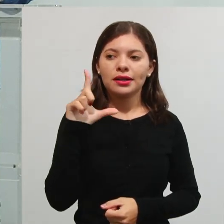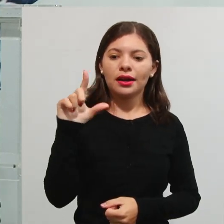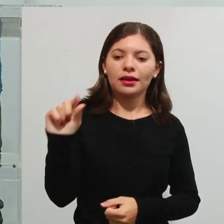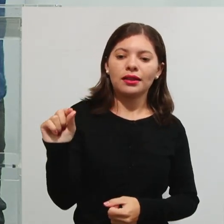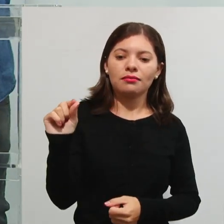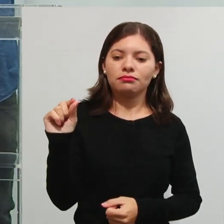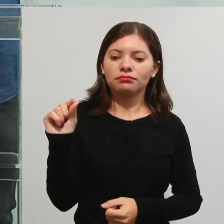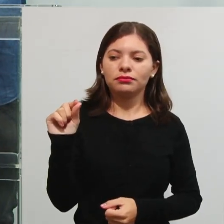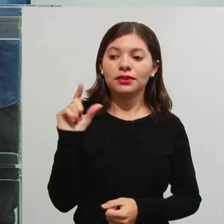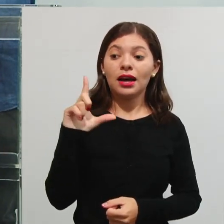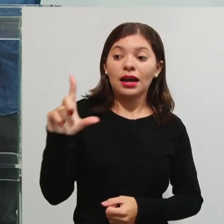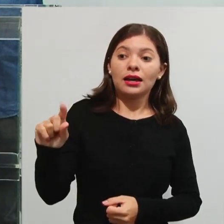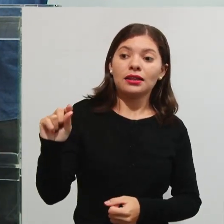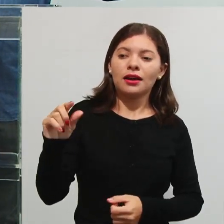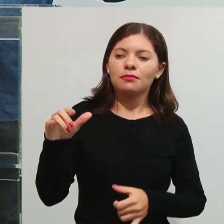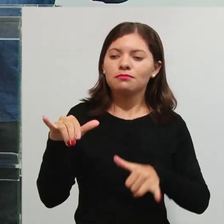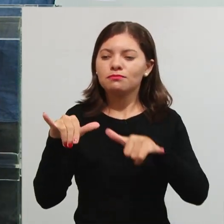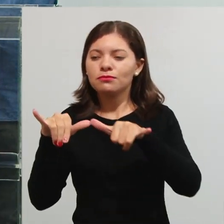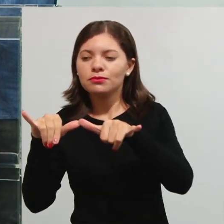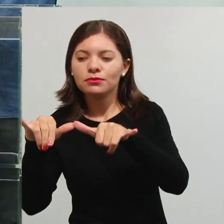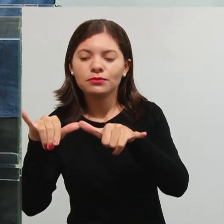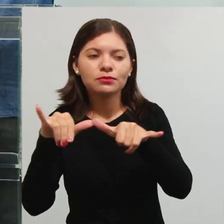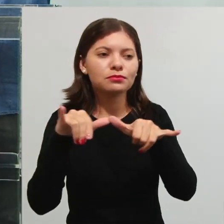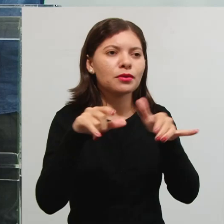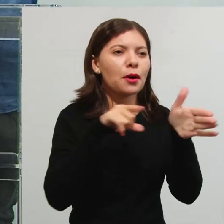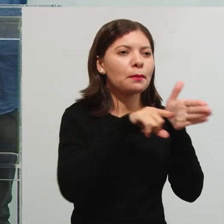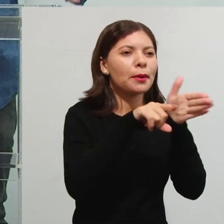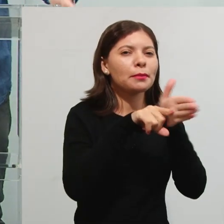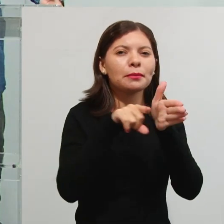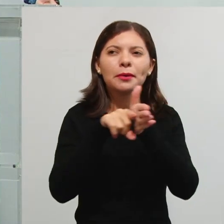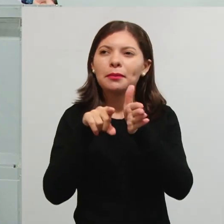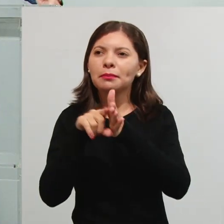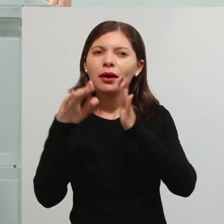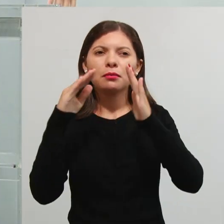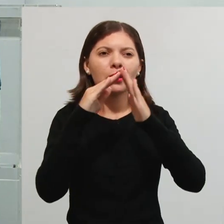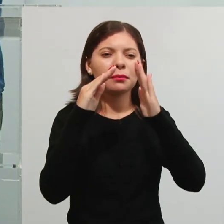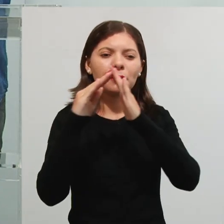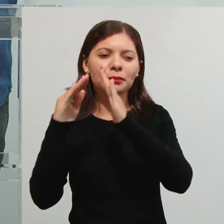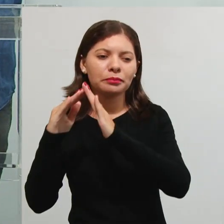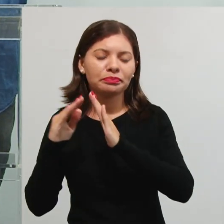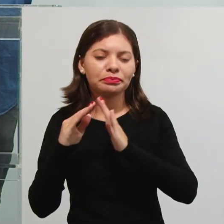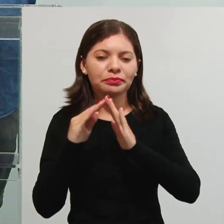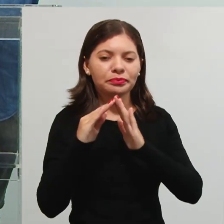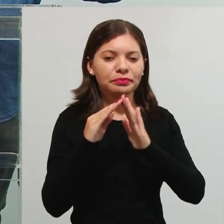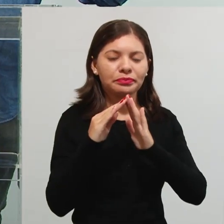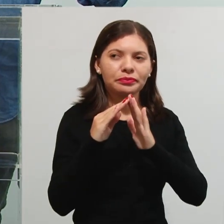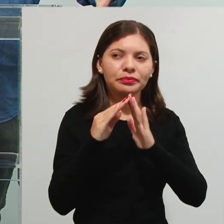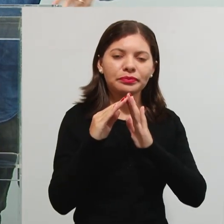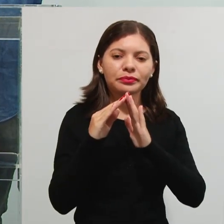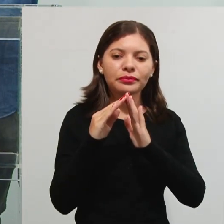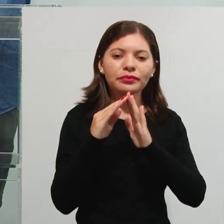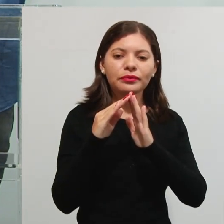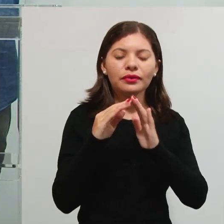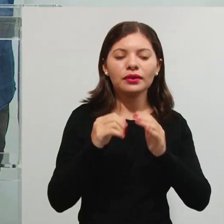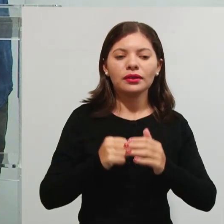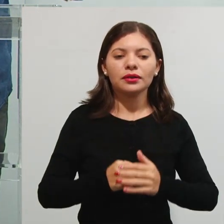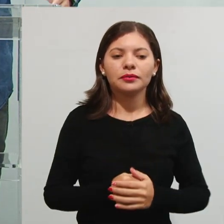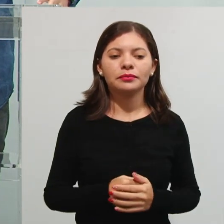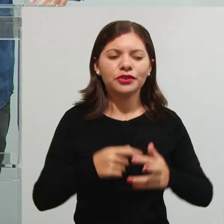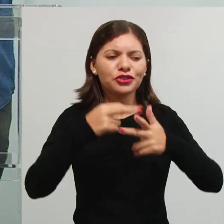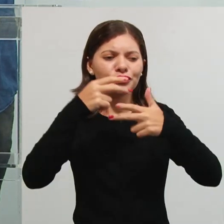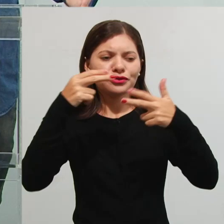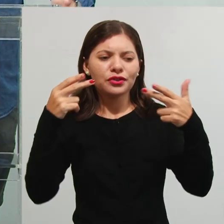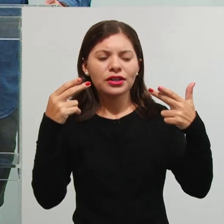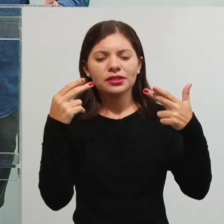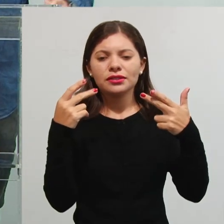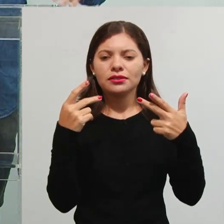nossas casas, ir até o centro comercial da cidade, entrar em uma loja de eletrodoméstico, de